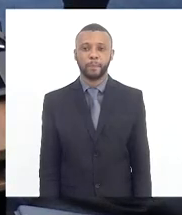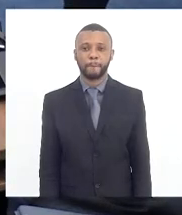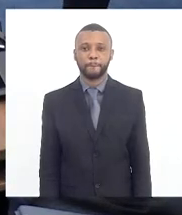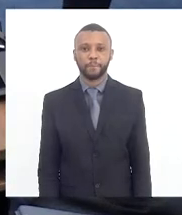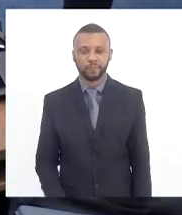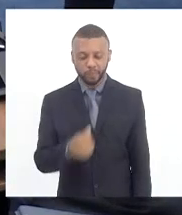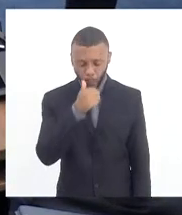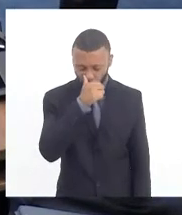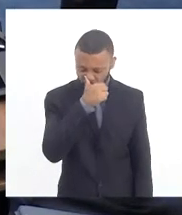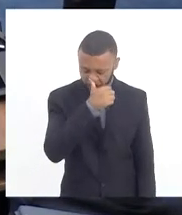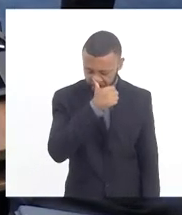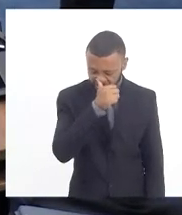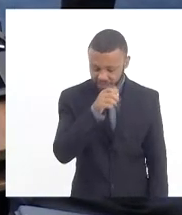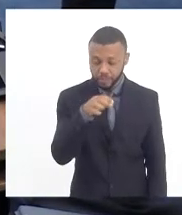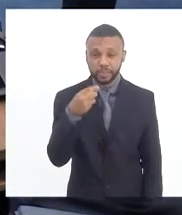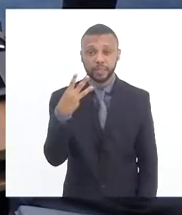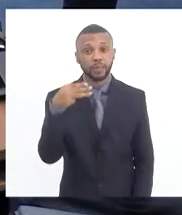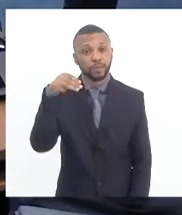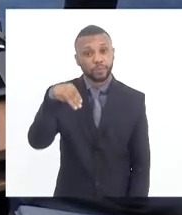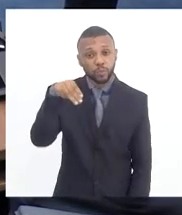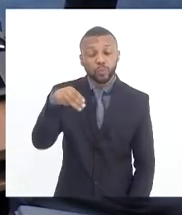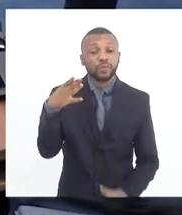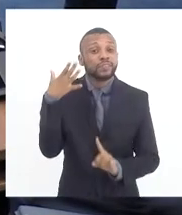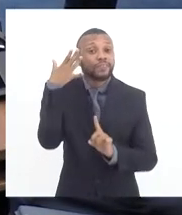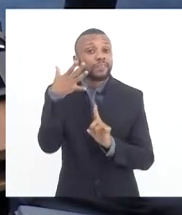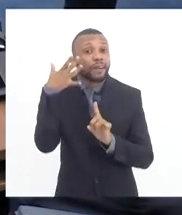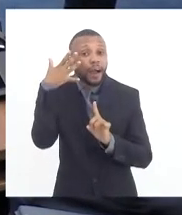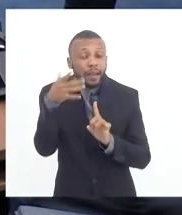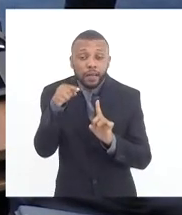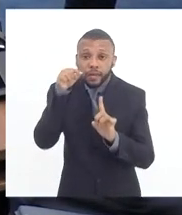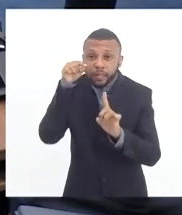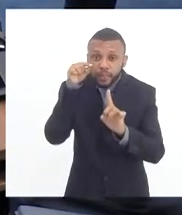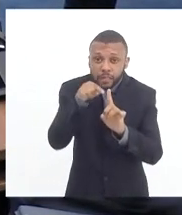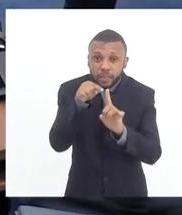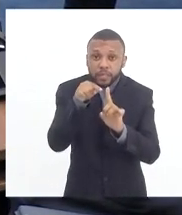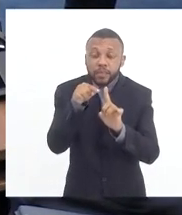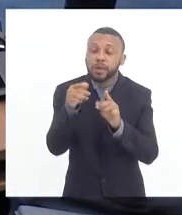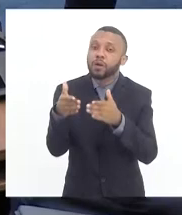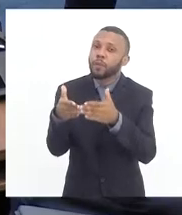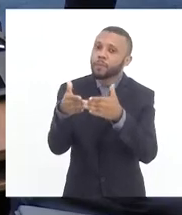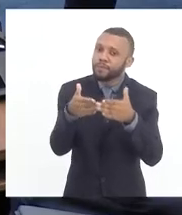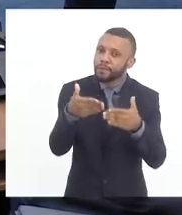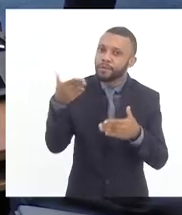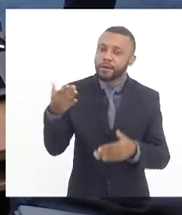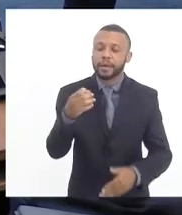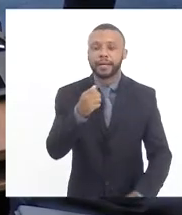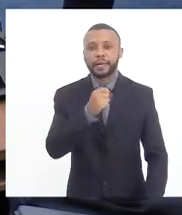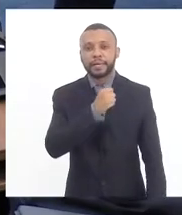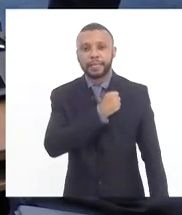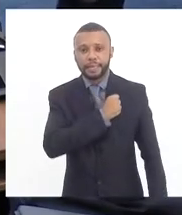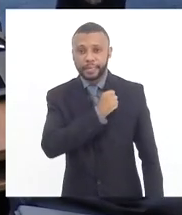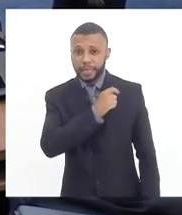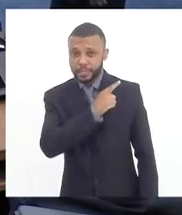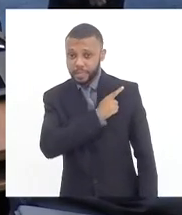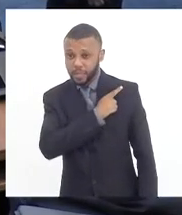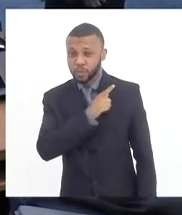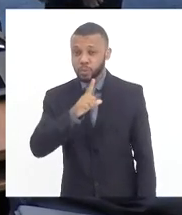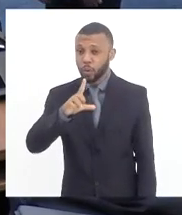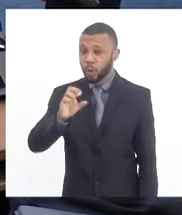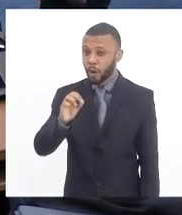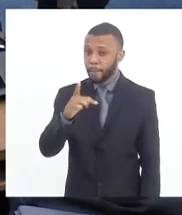se eu chamar para três minutos de fala aqui no microfone de à tarde por favor Sargento Lopes da PMERJ